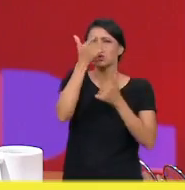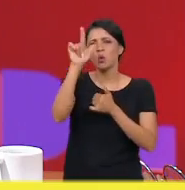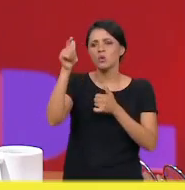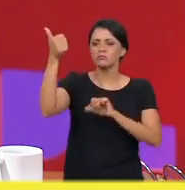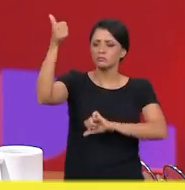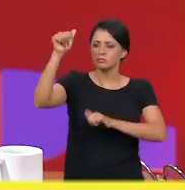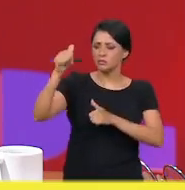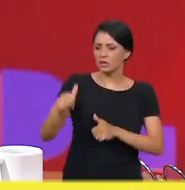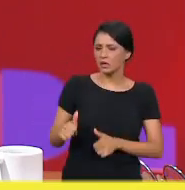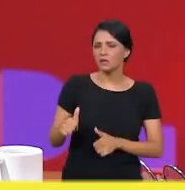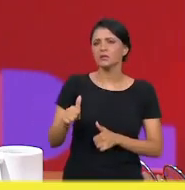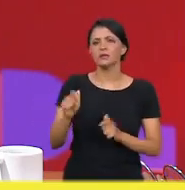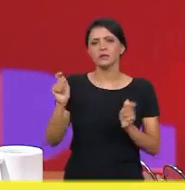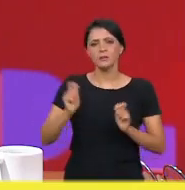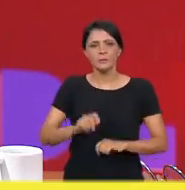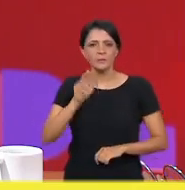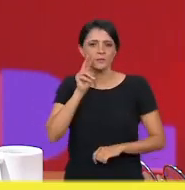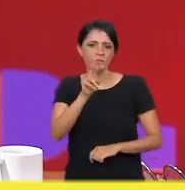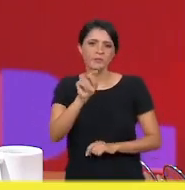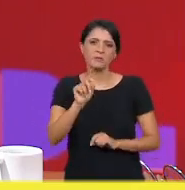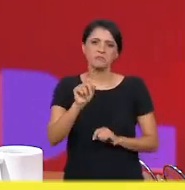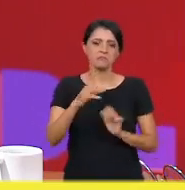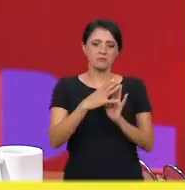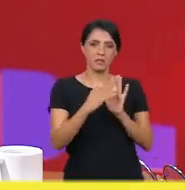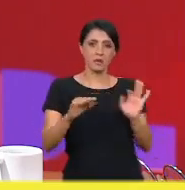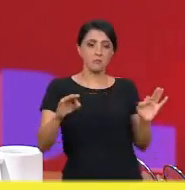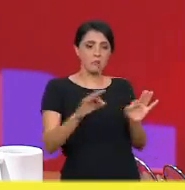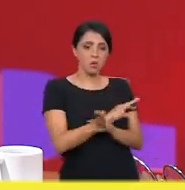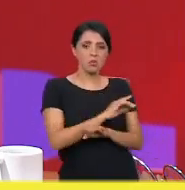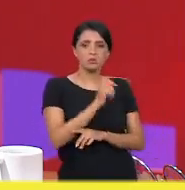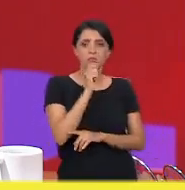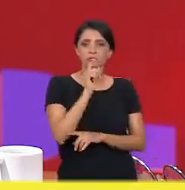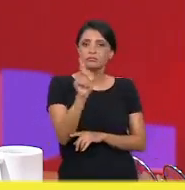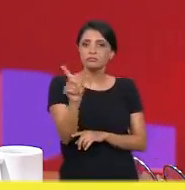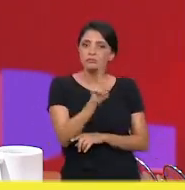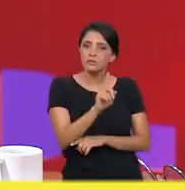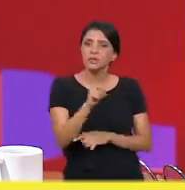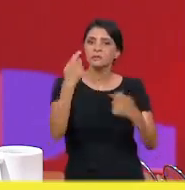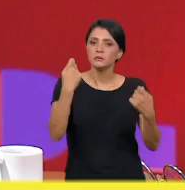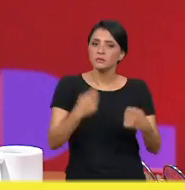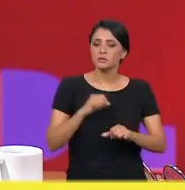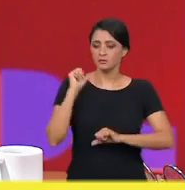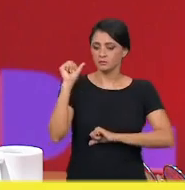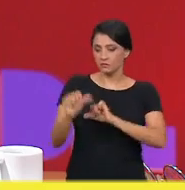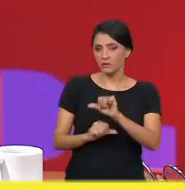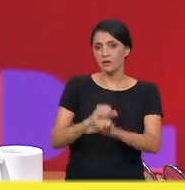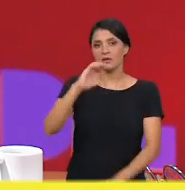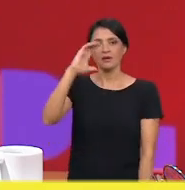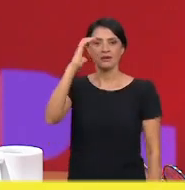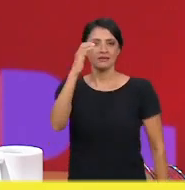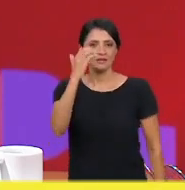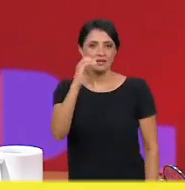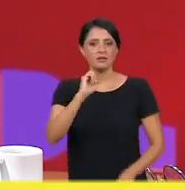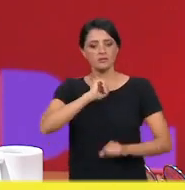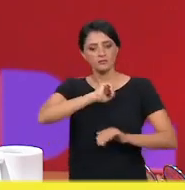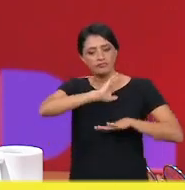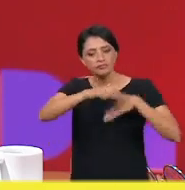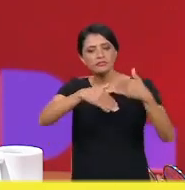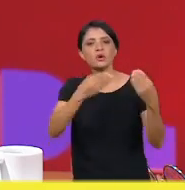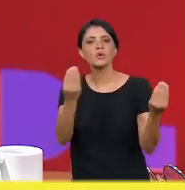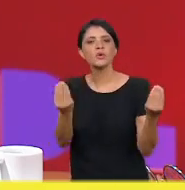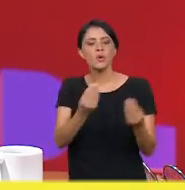de análise e percebamos que o modelo não esteja completamente correto, que tenhamos que mudar. A ciência, ela se desenvolve